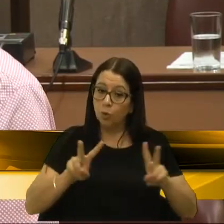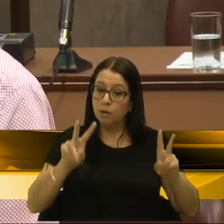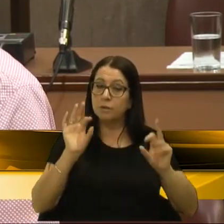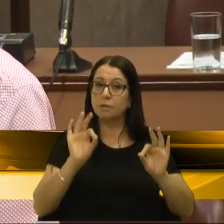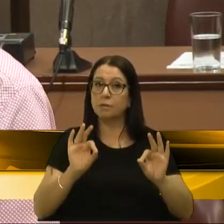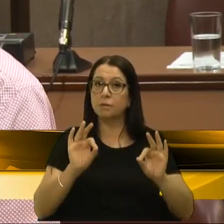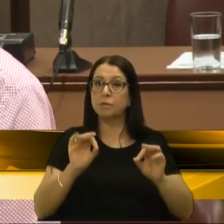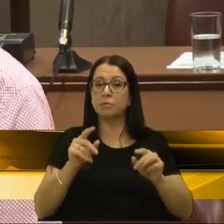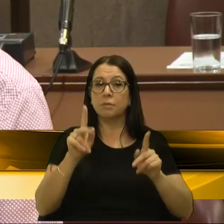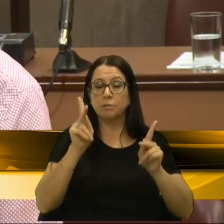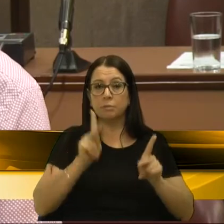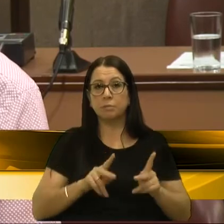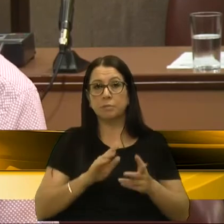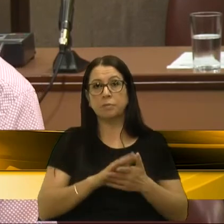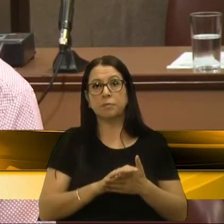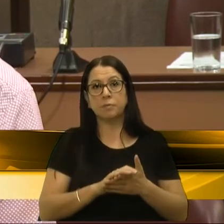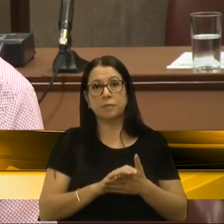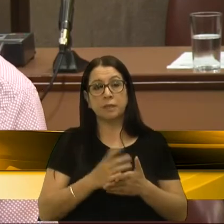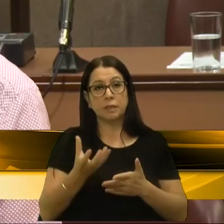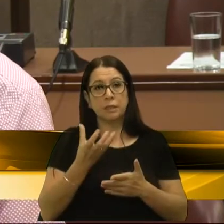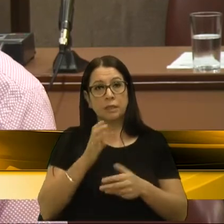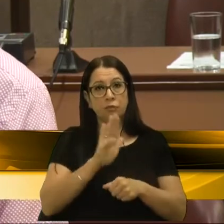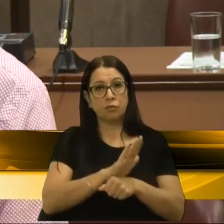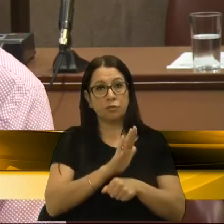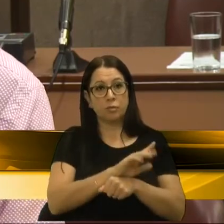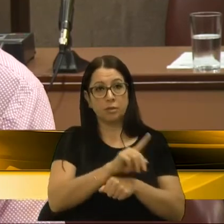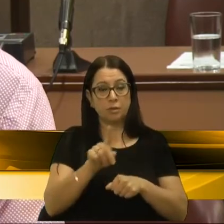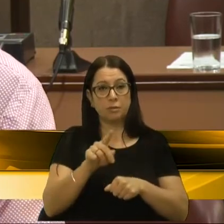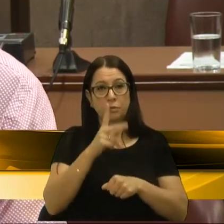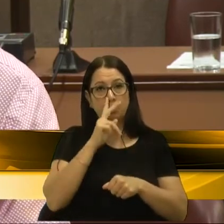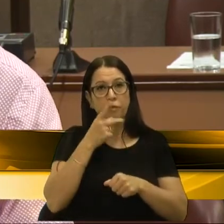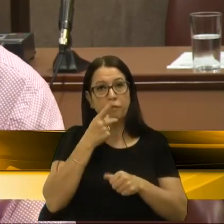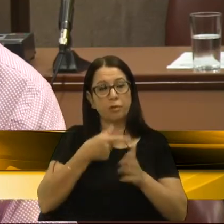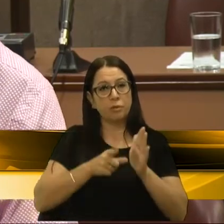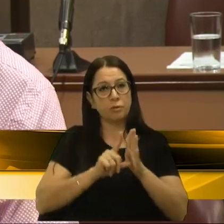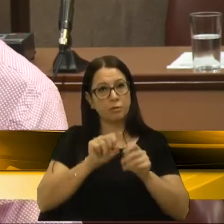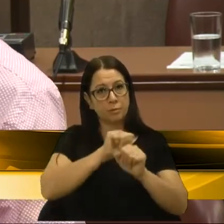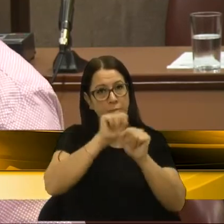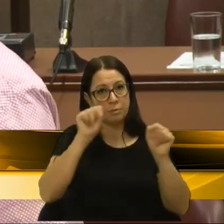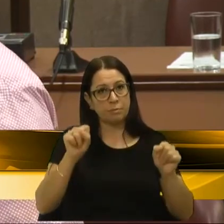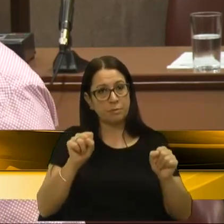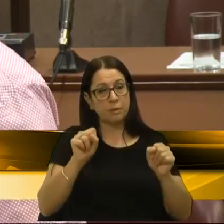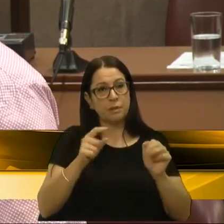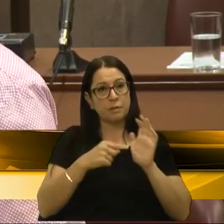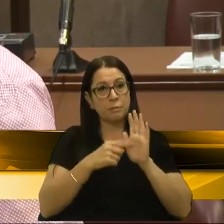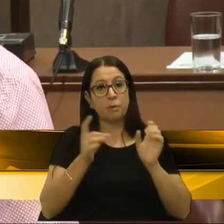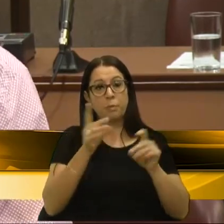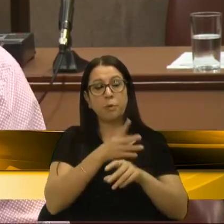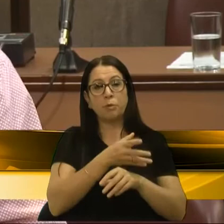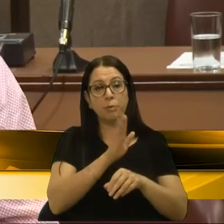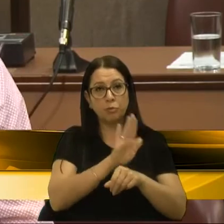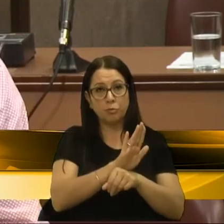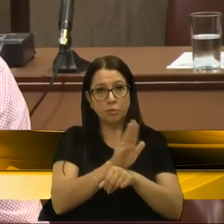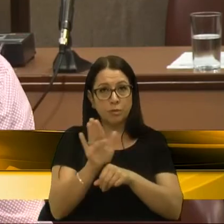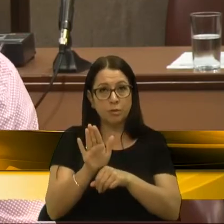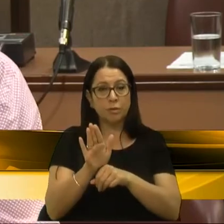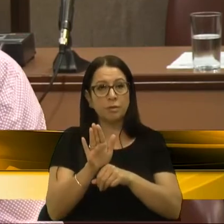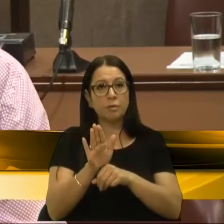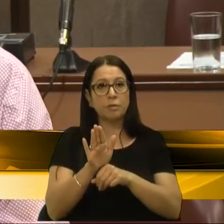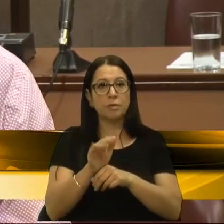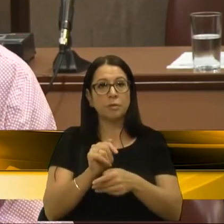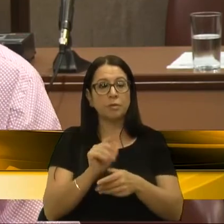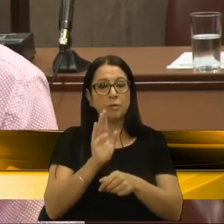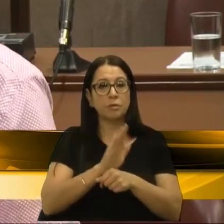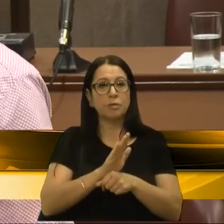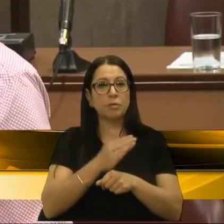porém, aquelas pessoas que querem contribuir, como já citei hoje pela manhã, se coloca à disposição a estender um braço